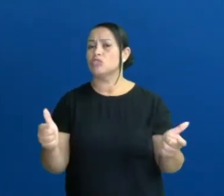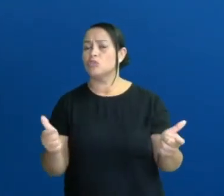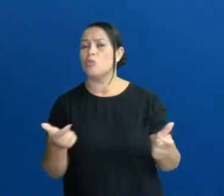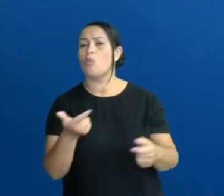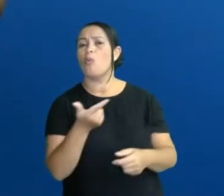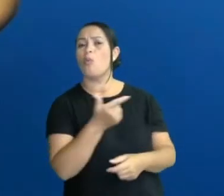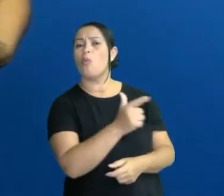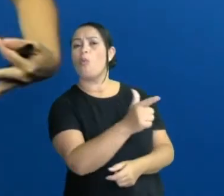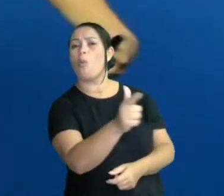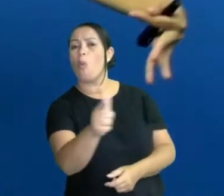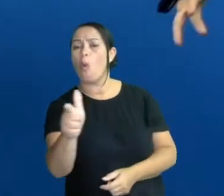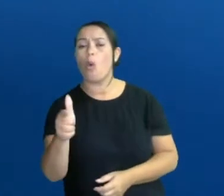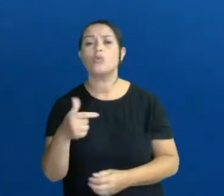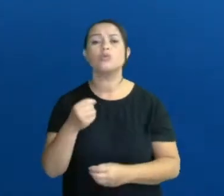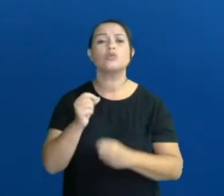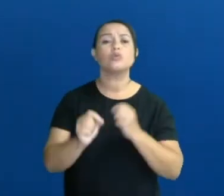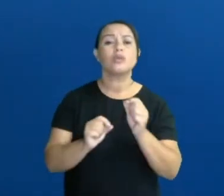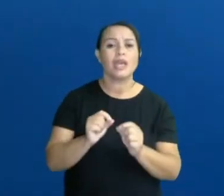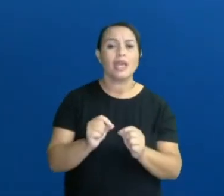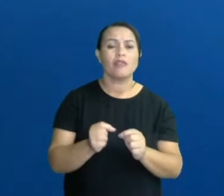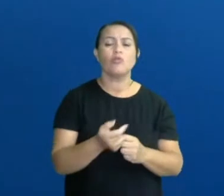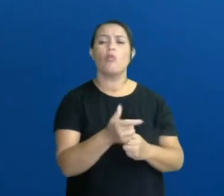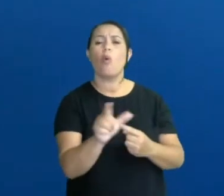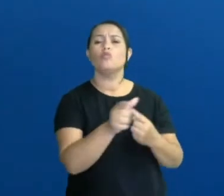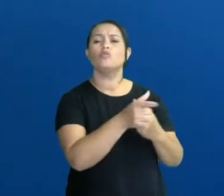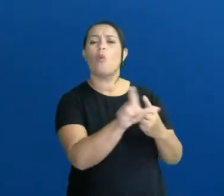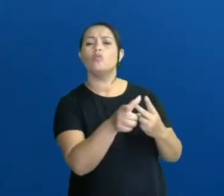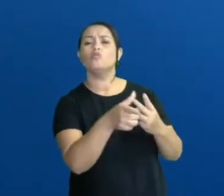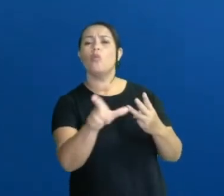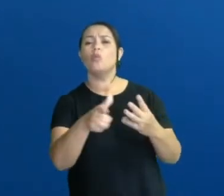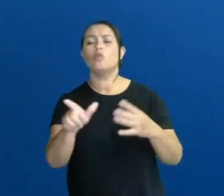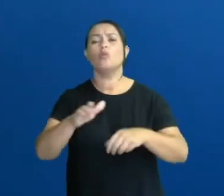de vida, isso passa a ser concentrado